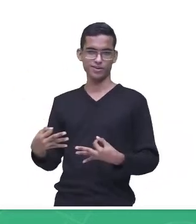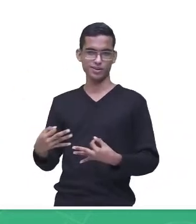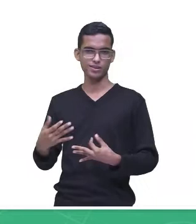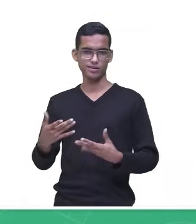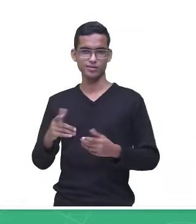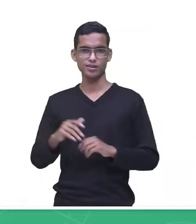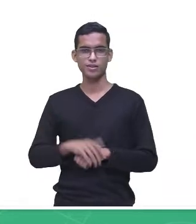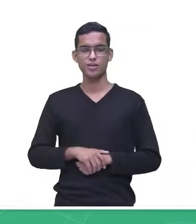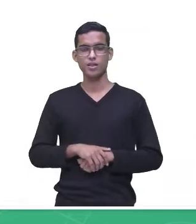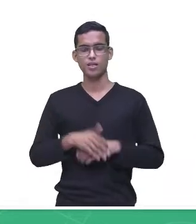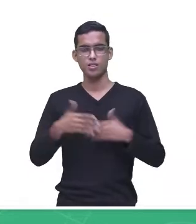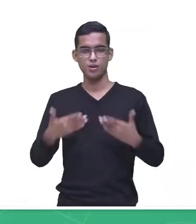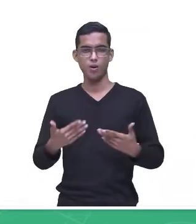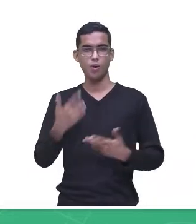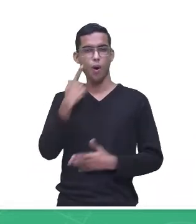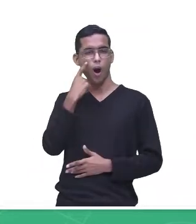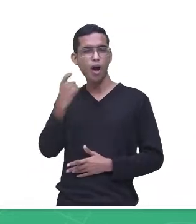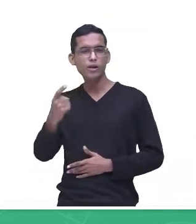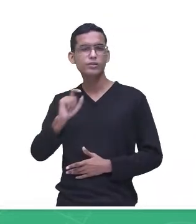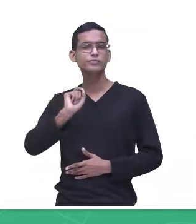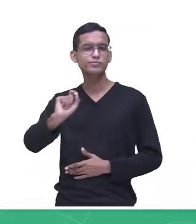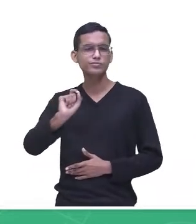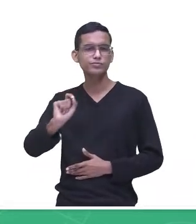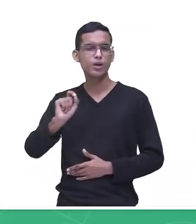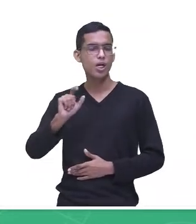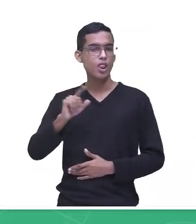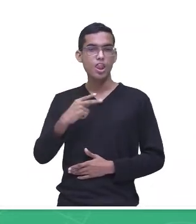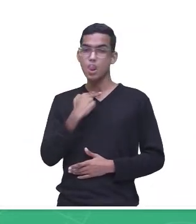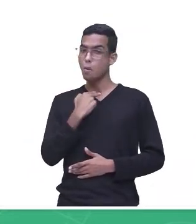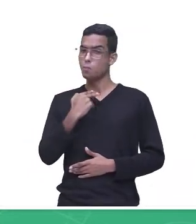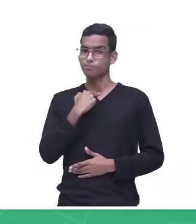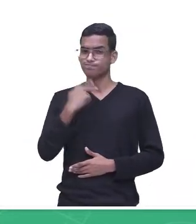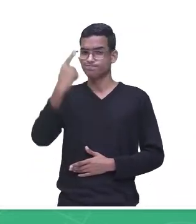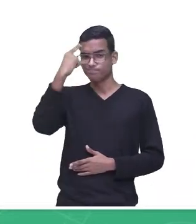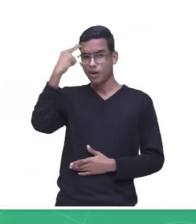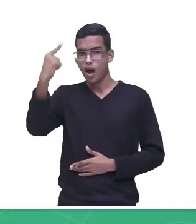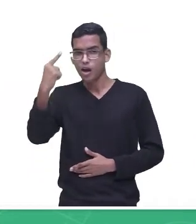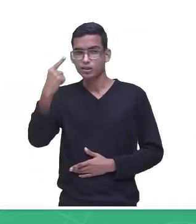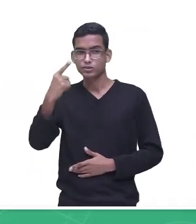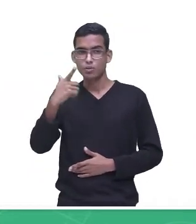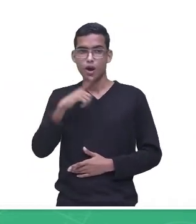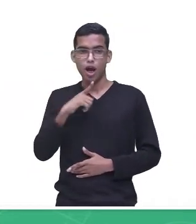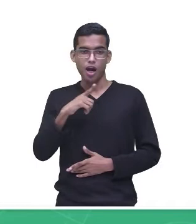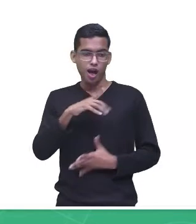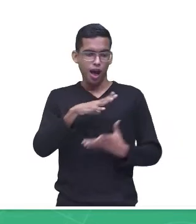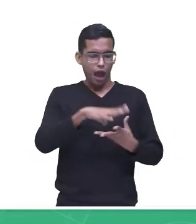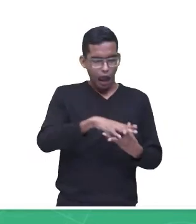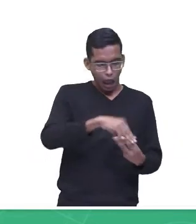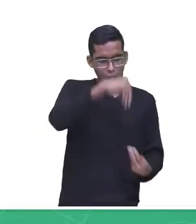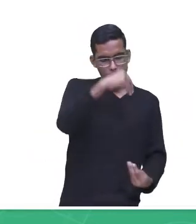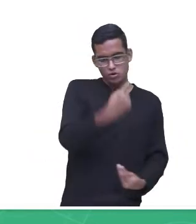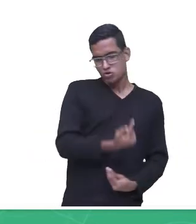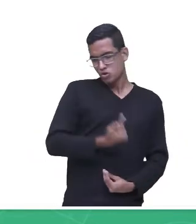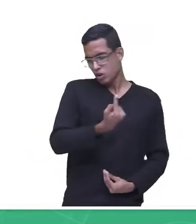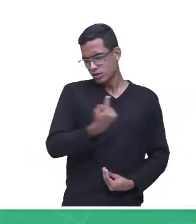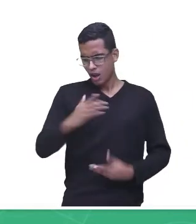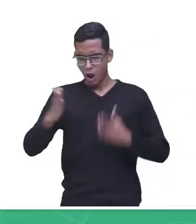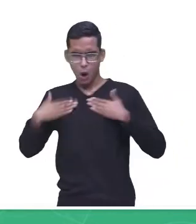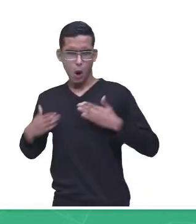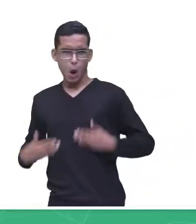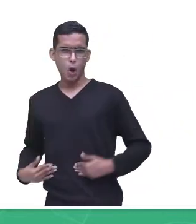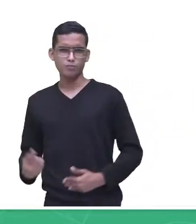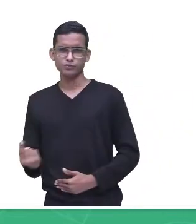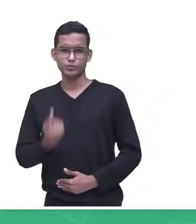E o que é mais interessante, não se pode pensar um sem o outro, tá? Não se pode pensar o ser humano